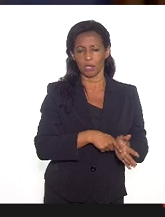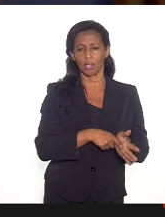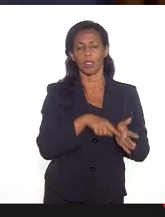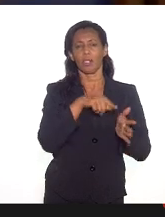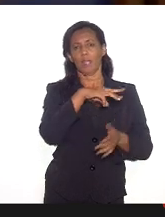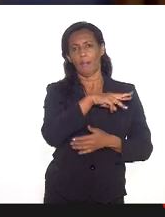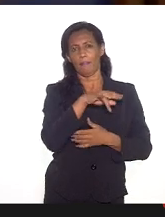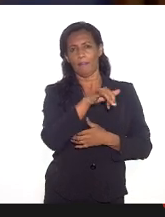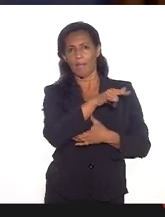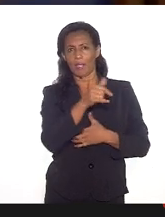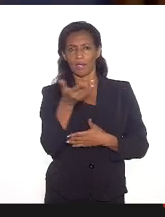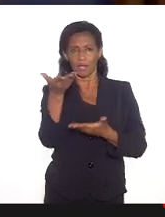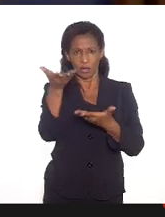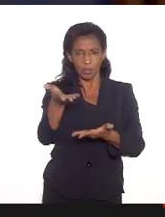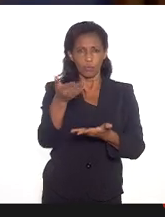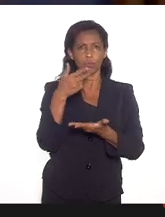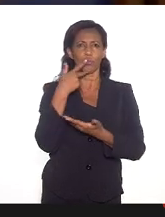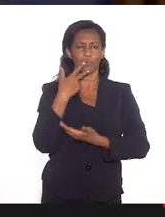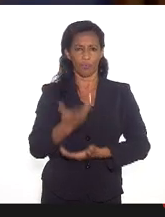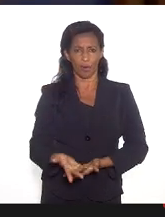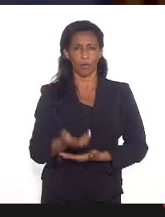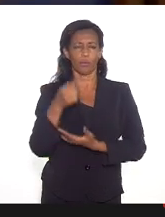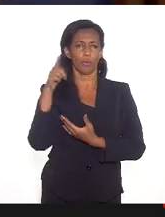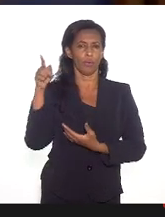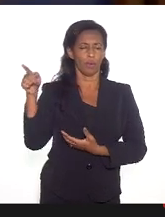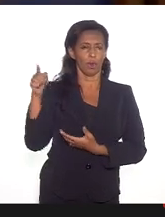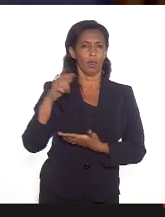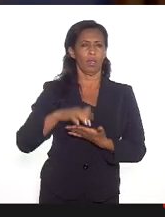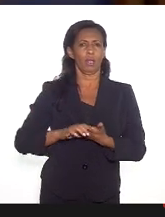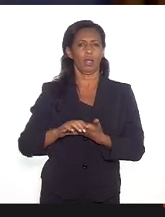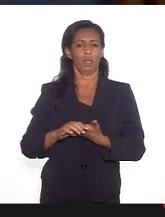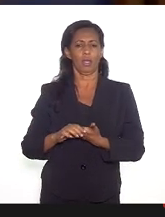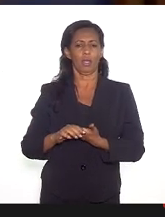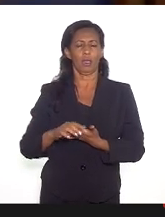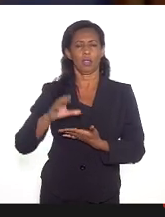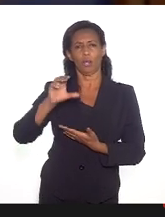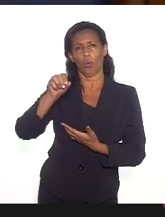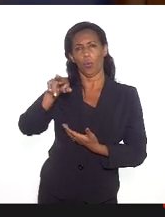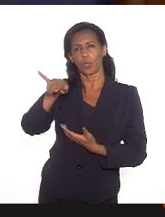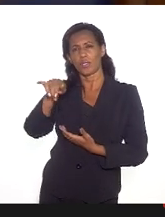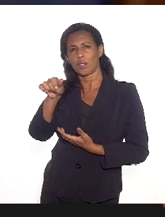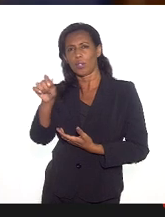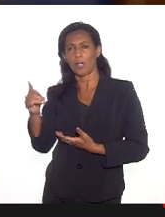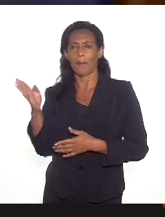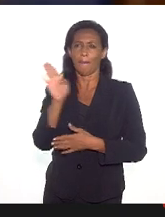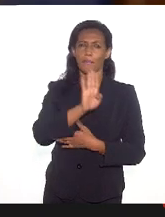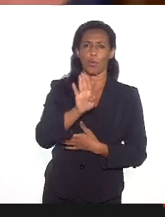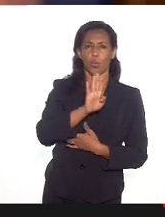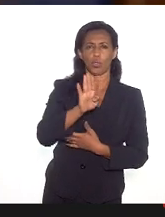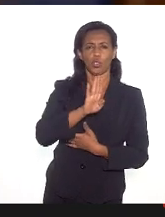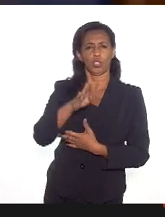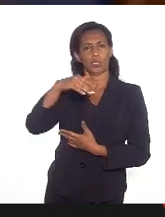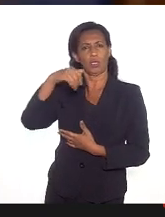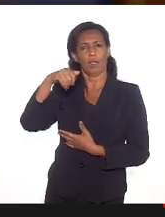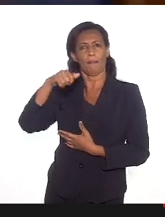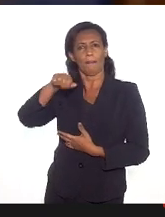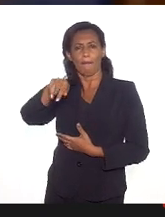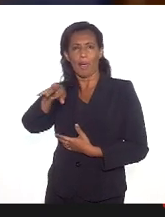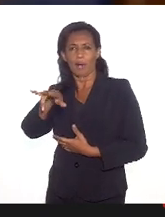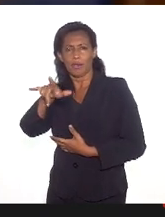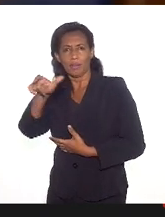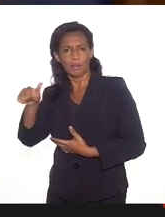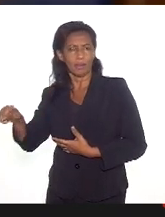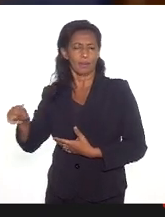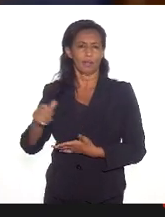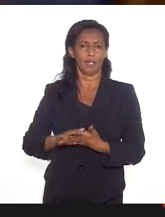da Marinha que o senhor citou, né? Lá na área de oceanografia, biologia marinha